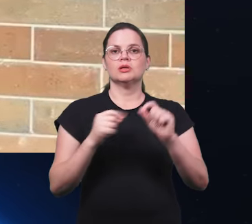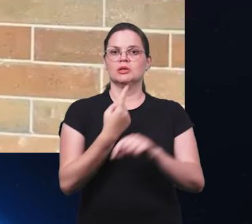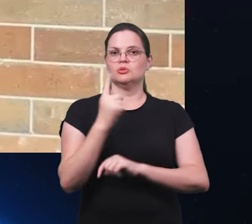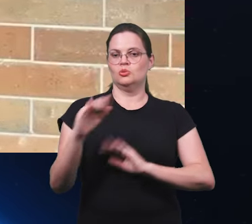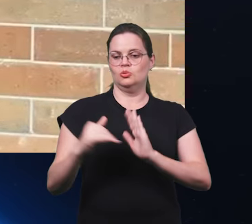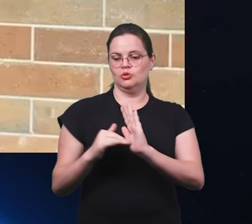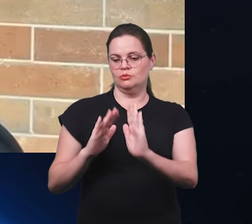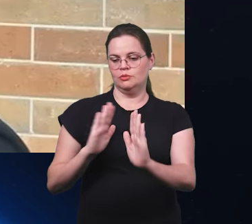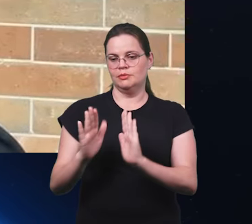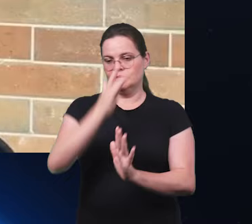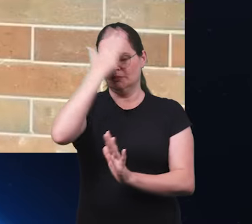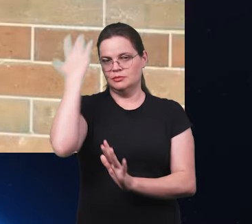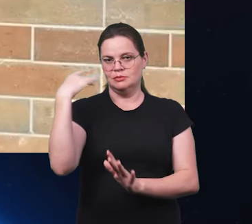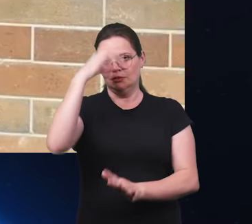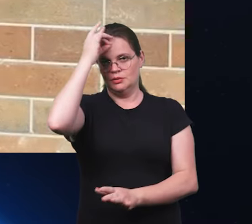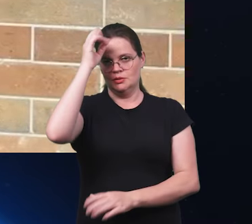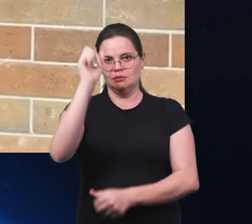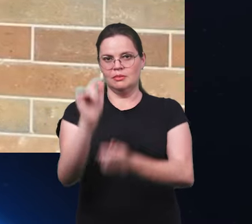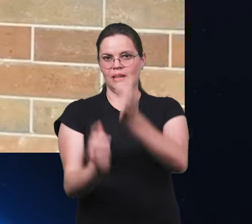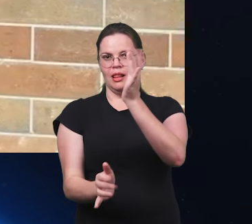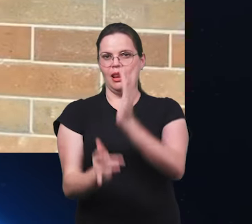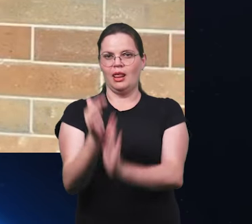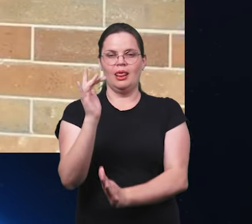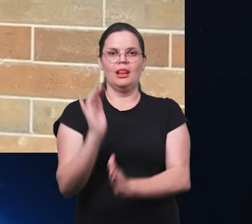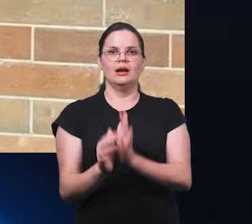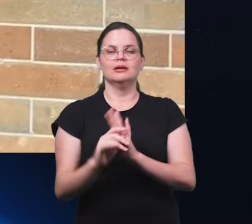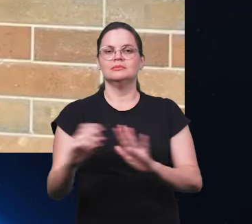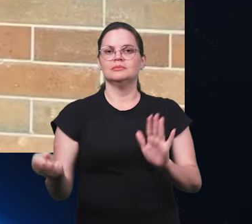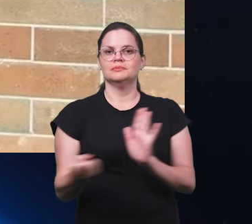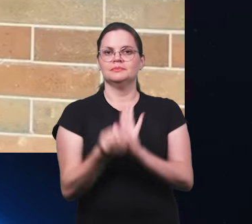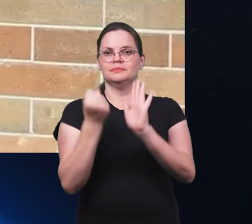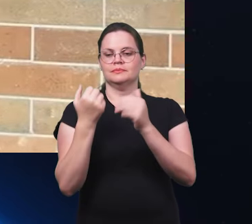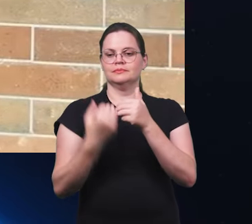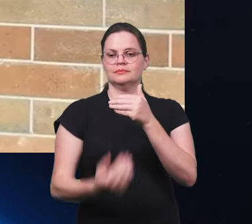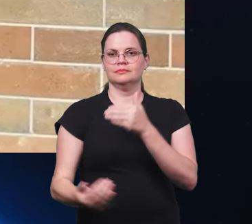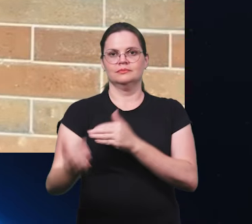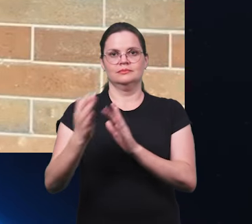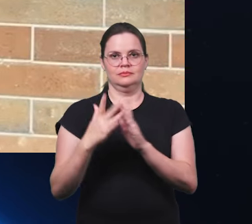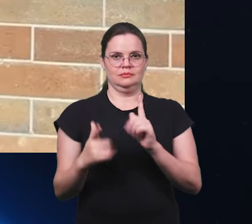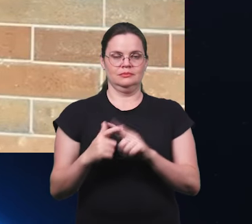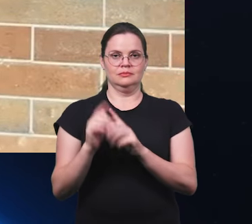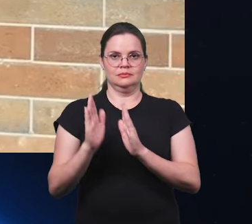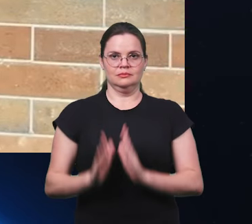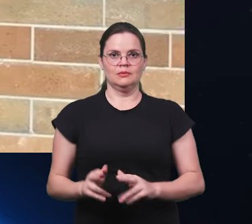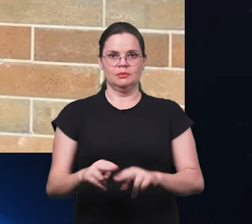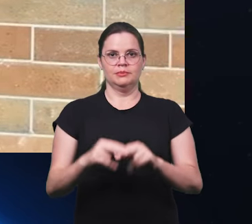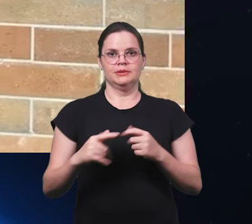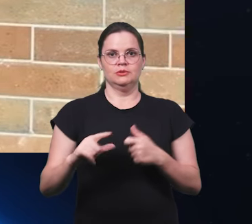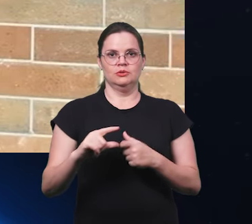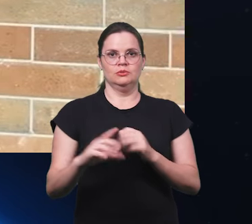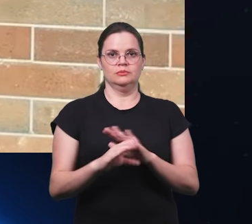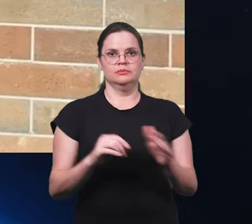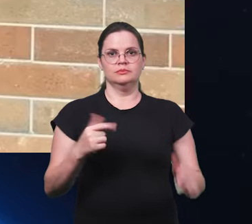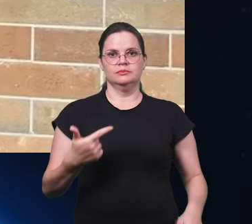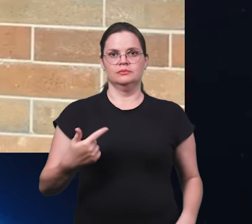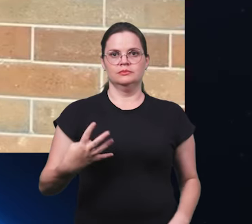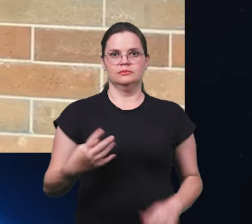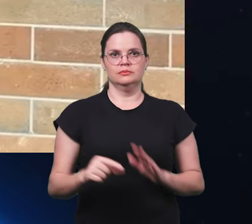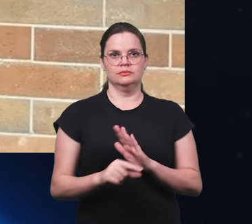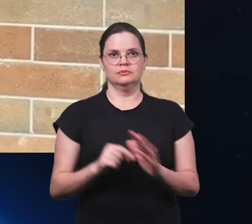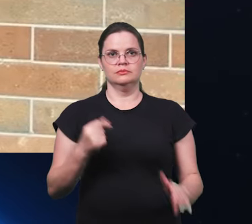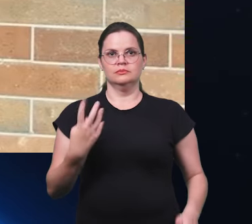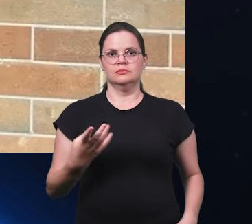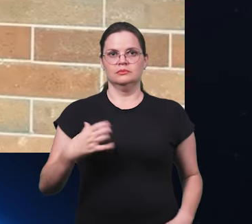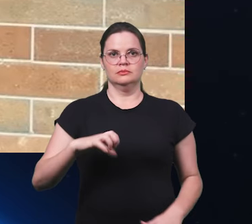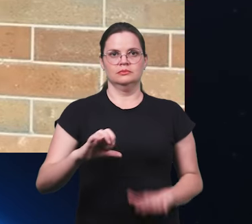derramado. Então o Espírito Santo é derramado sem medida. Isso marcou o quê? O início da igreja. Por isso que Lucas, em 24, capítulo